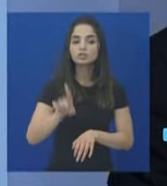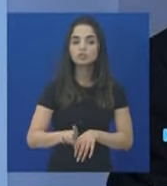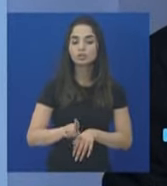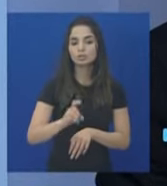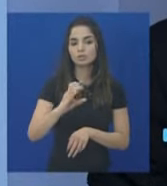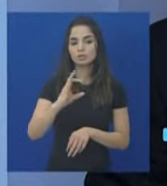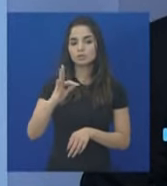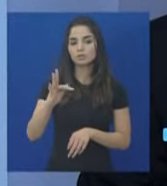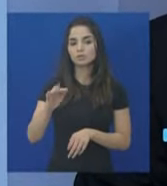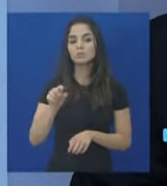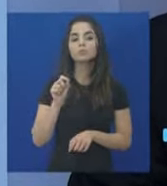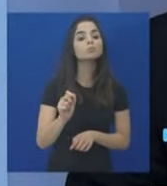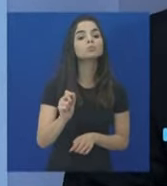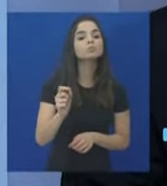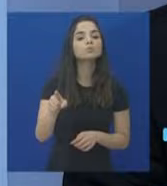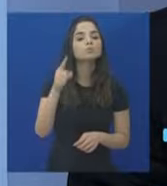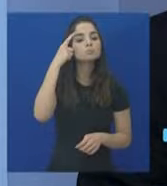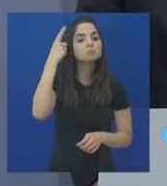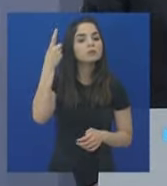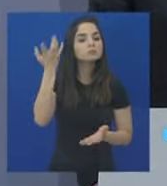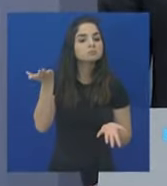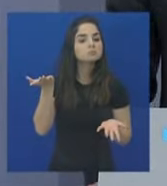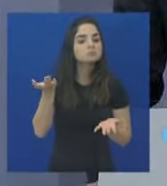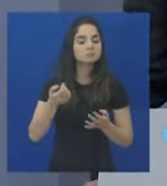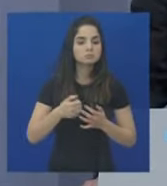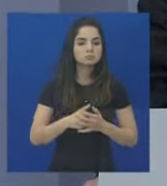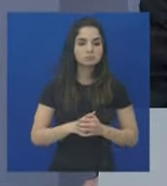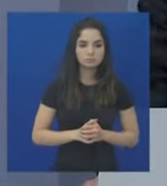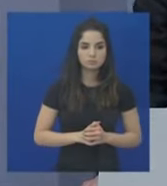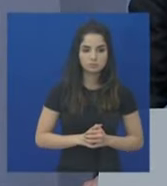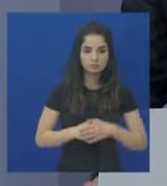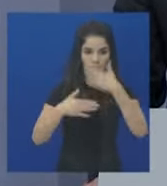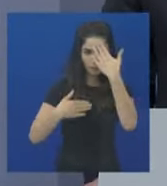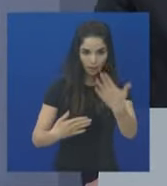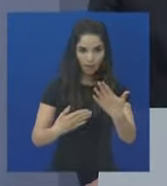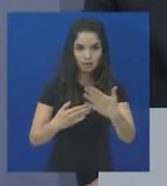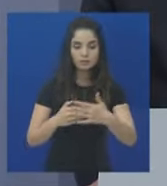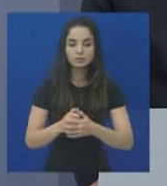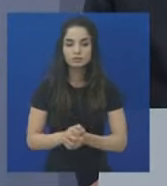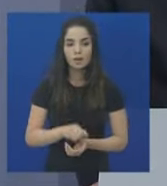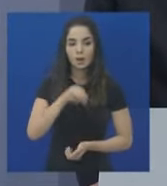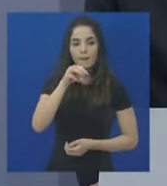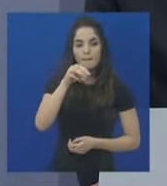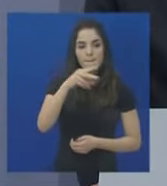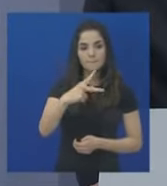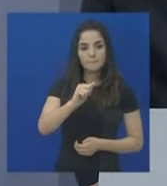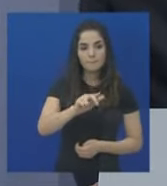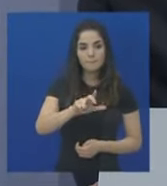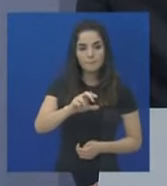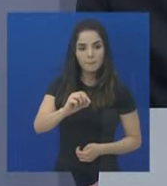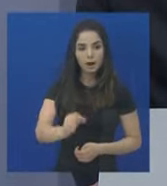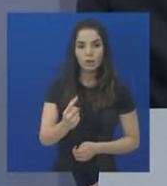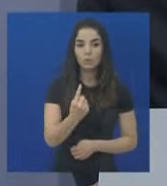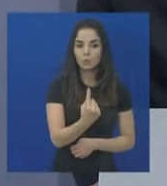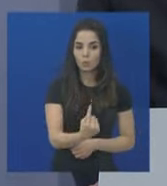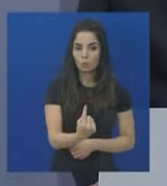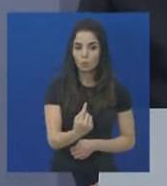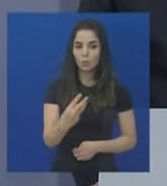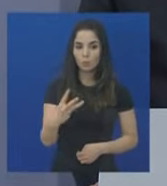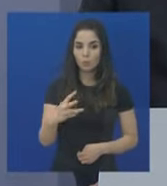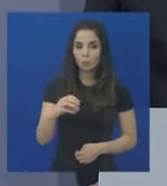pensa a respeito desse assunto? Ok, obrigado, candidato Jânio. Candidato Paulo César, o senhor tem um minuto